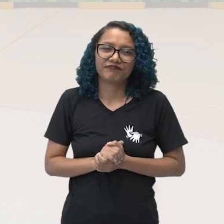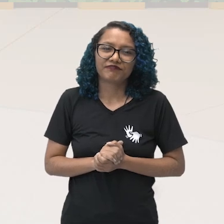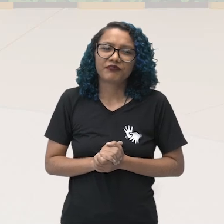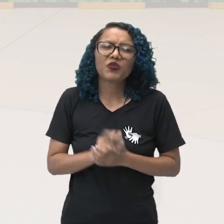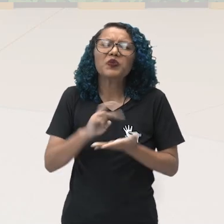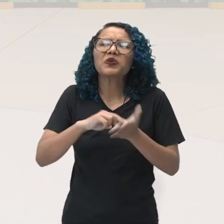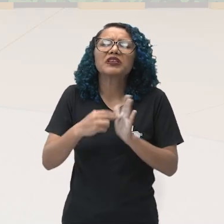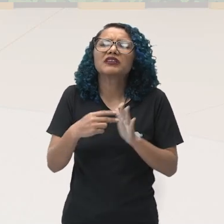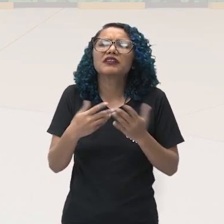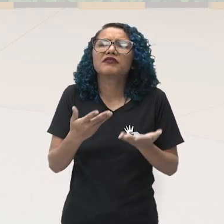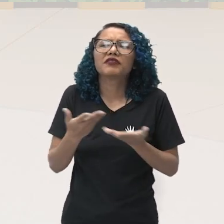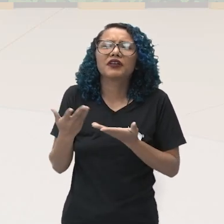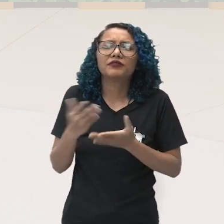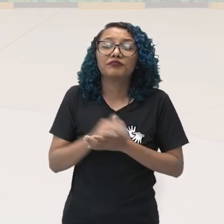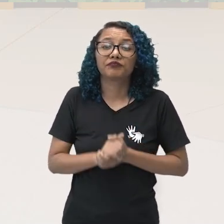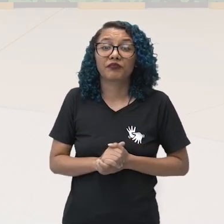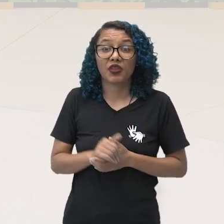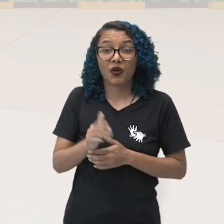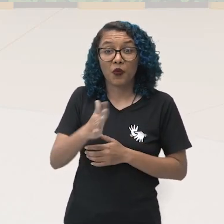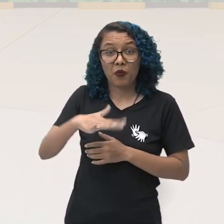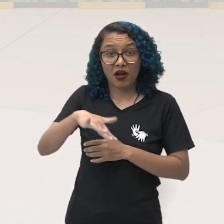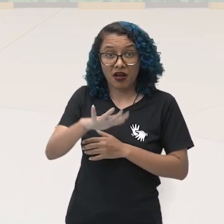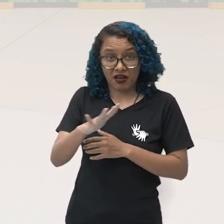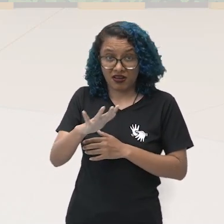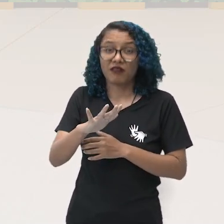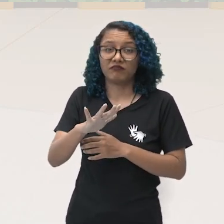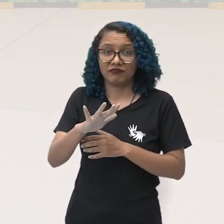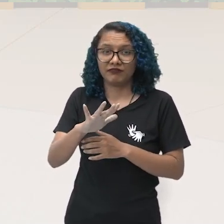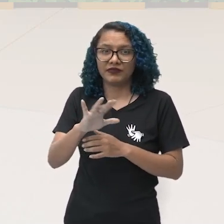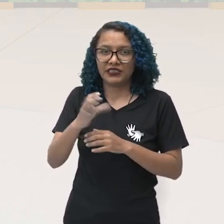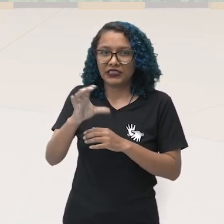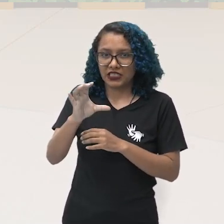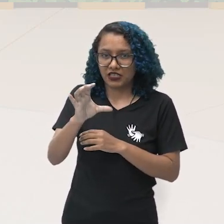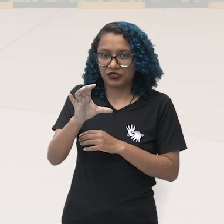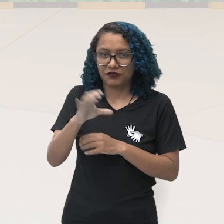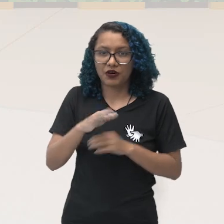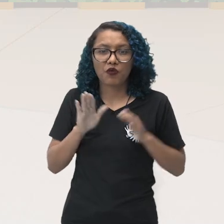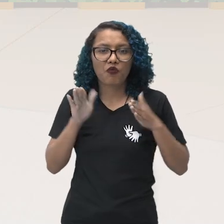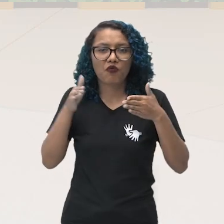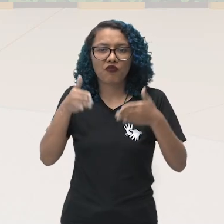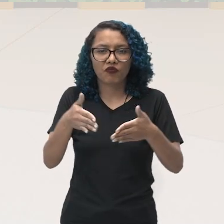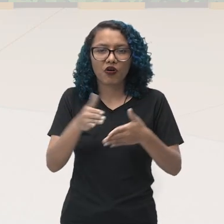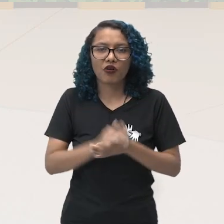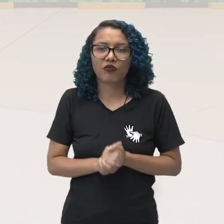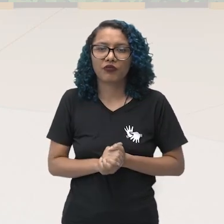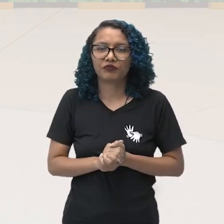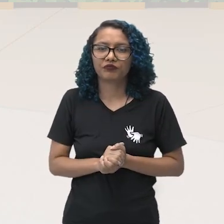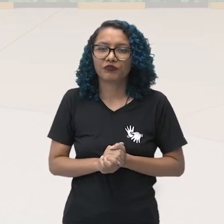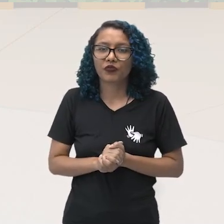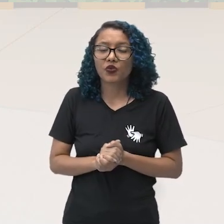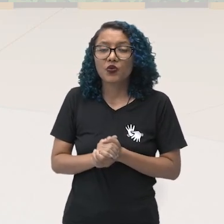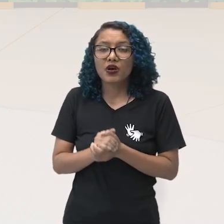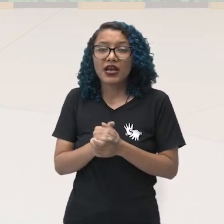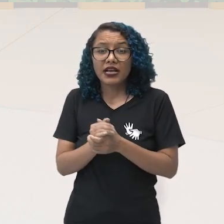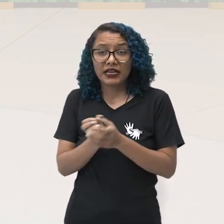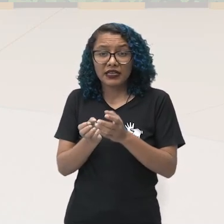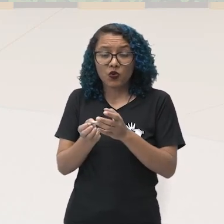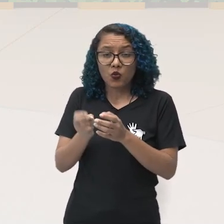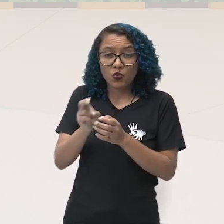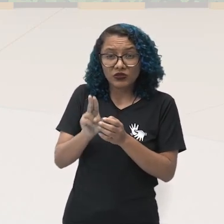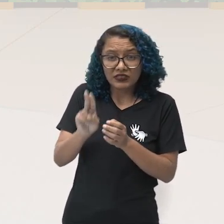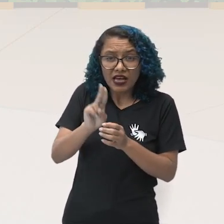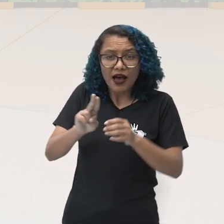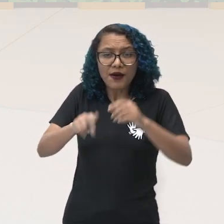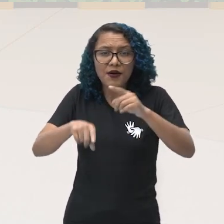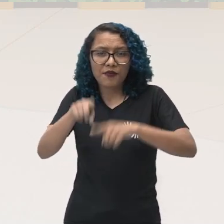química verde é uma abordagem científica que visa a concepção de produtos e processos químicos